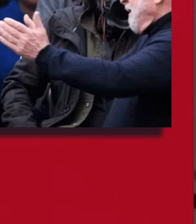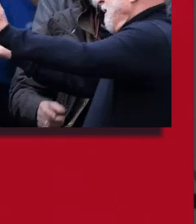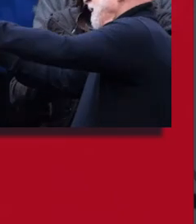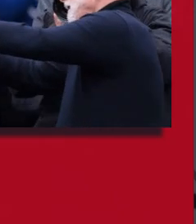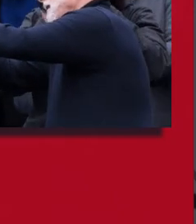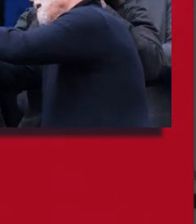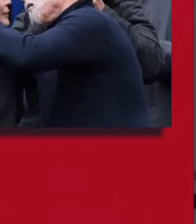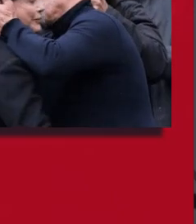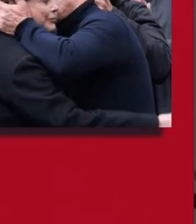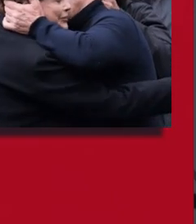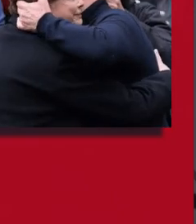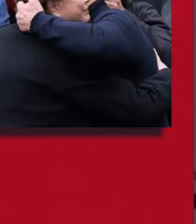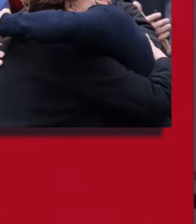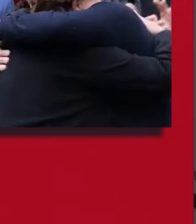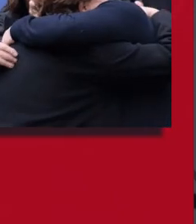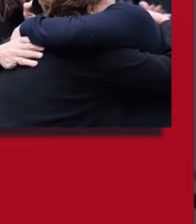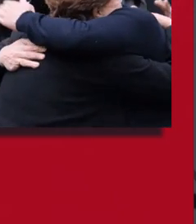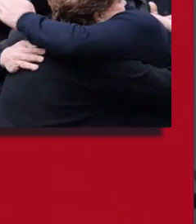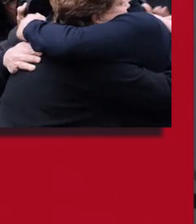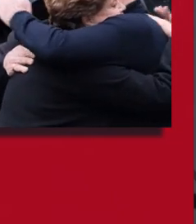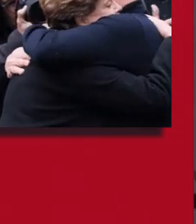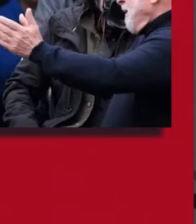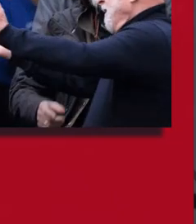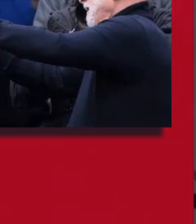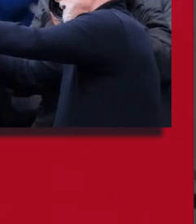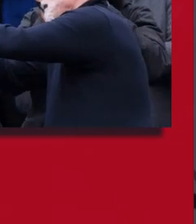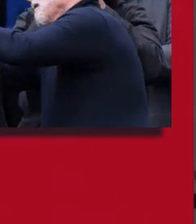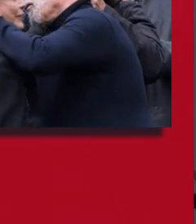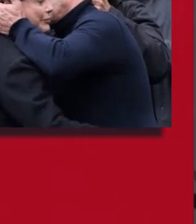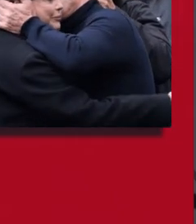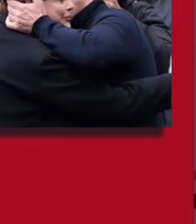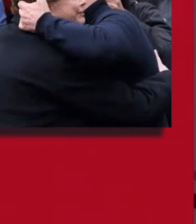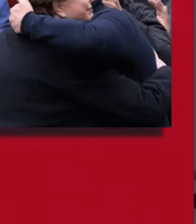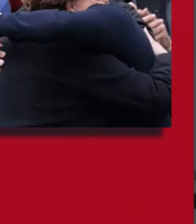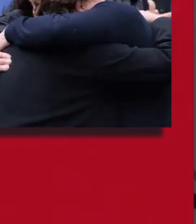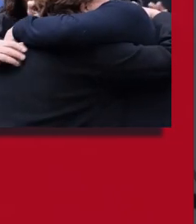feijão puro feijão puro feijão puro fe ijão